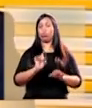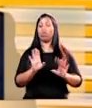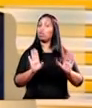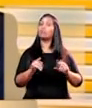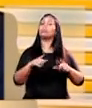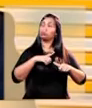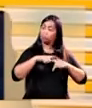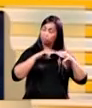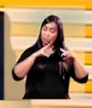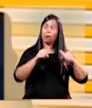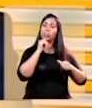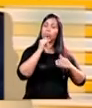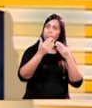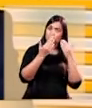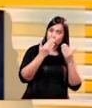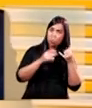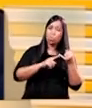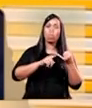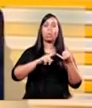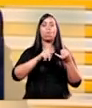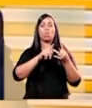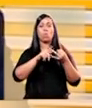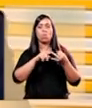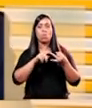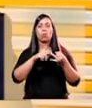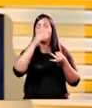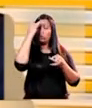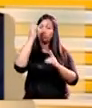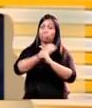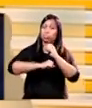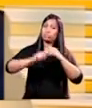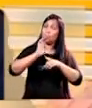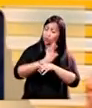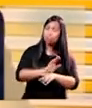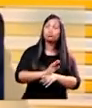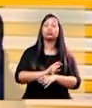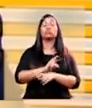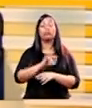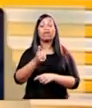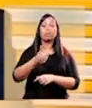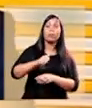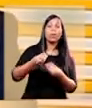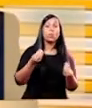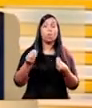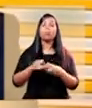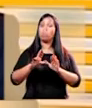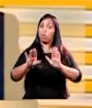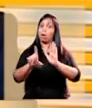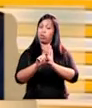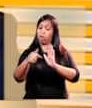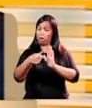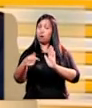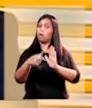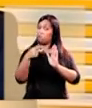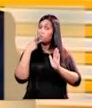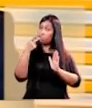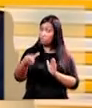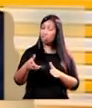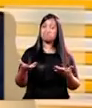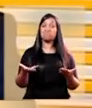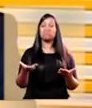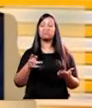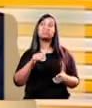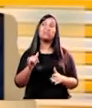todo um trabalho técnico, né? Os psicólogos trabalham com a criança, os assistentes sociais vão ver as condições, mas a lei prevê isso também. Não